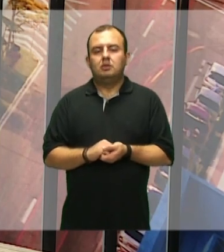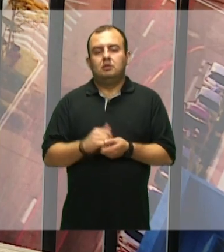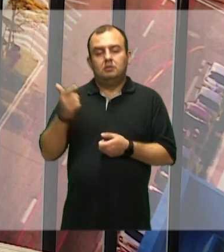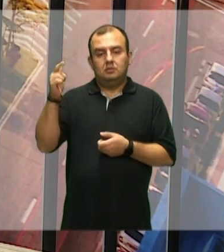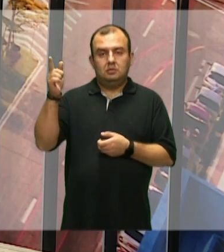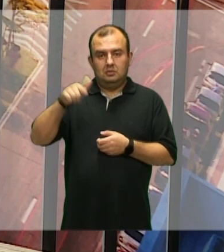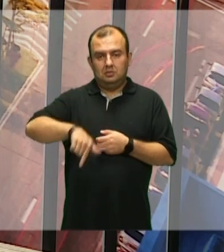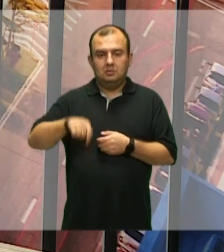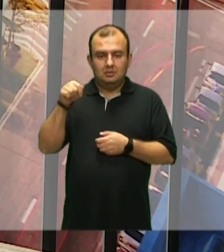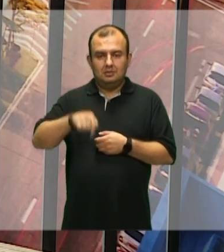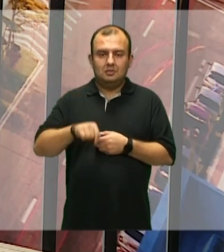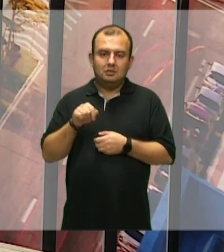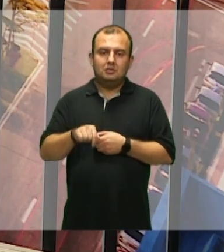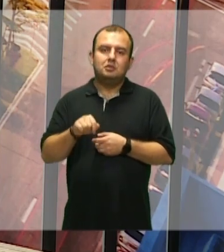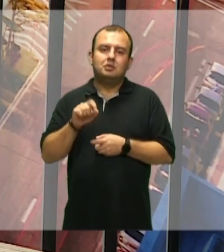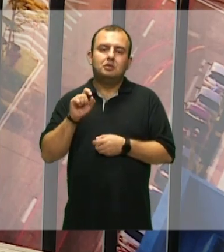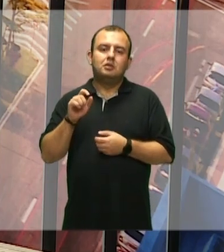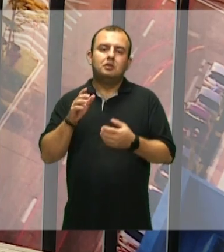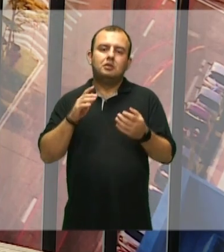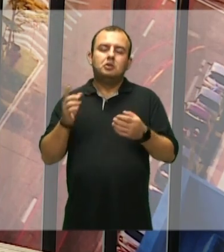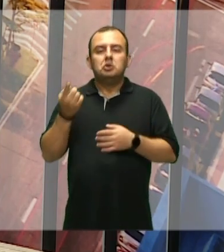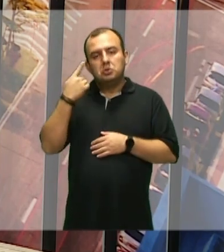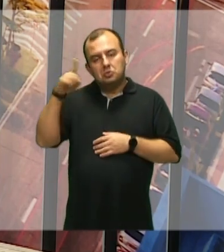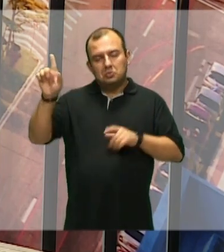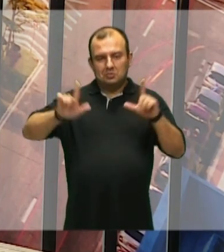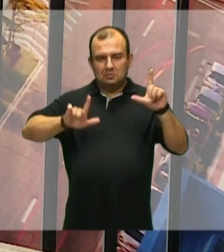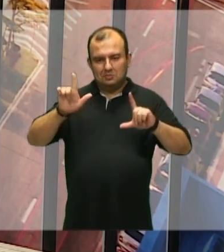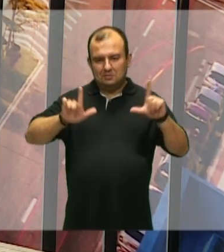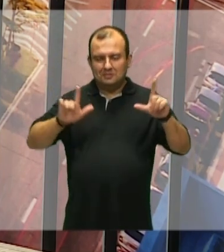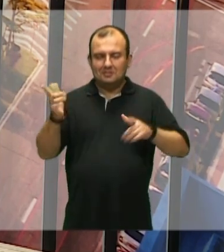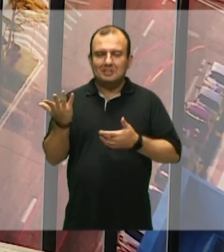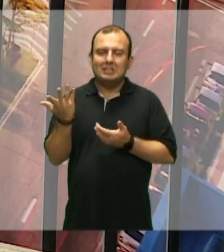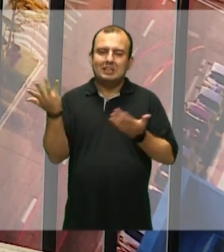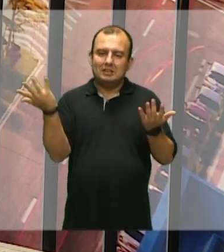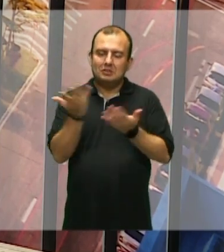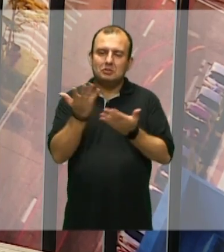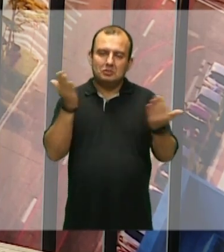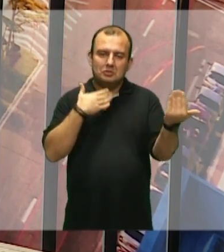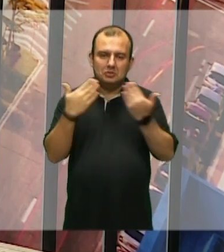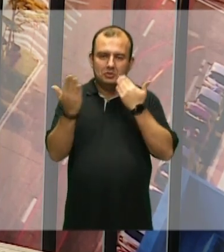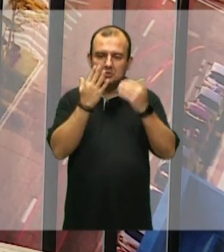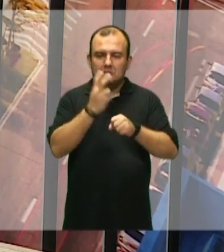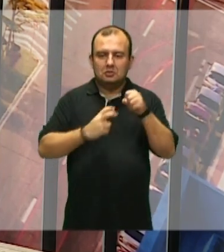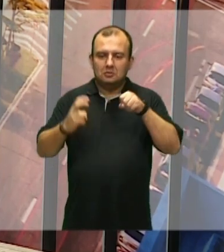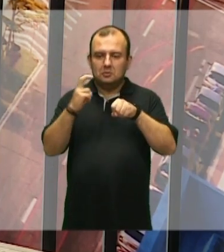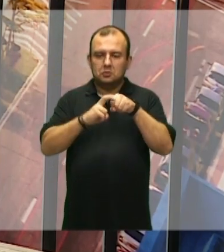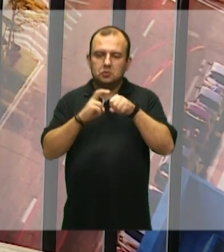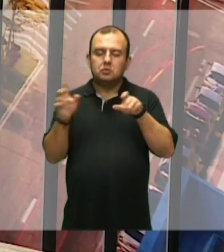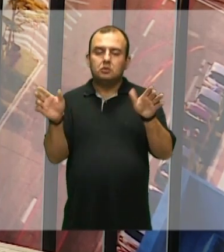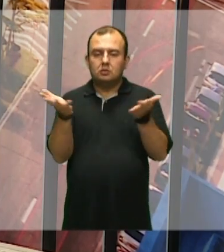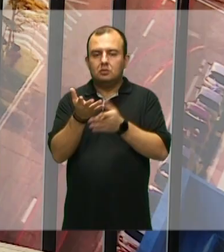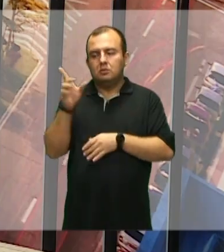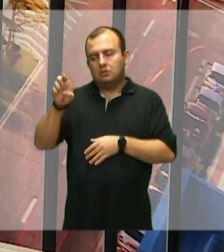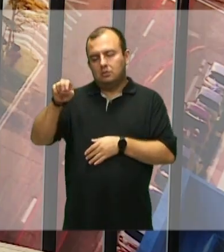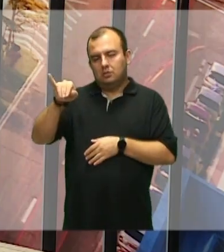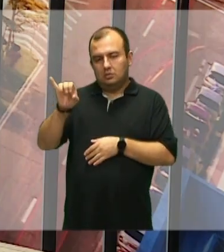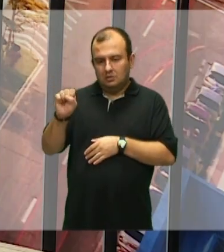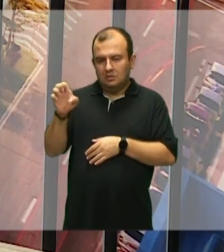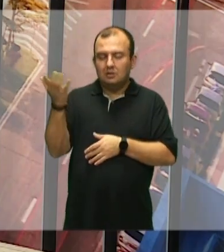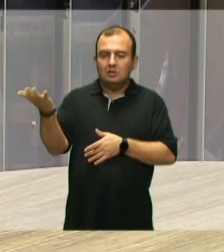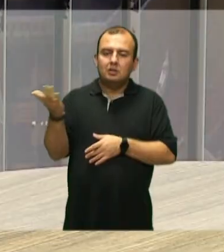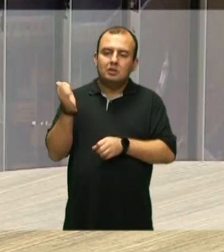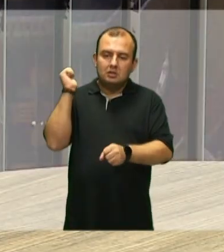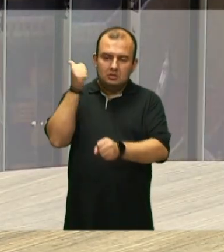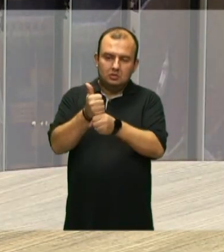Voltamos aqui para esse último bloco da nossa conversa cultural com a Denise da Luz,